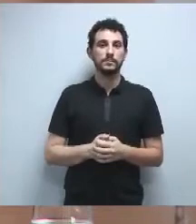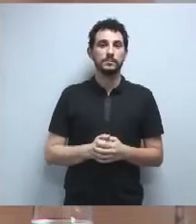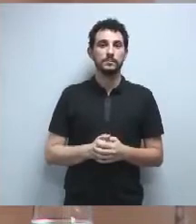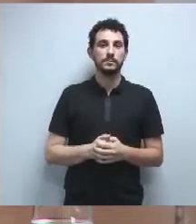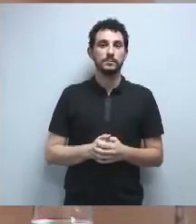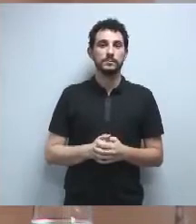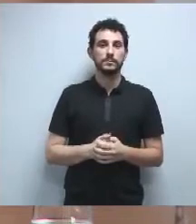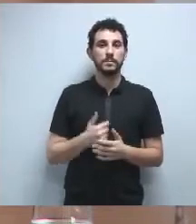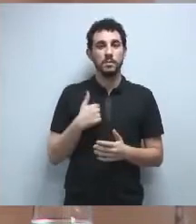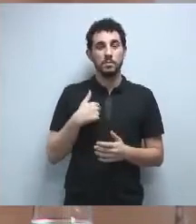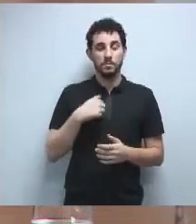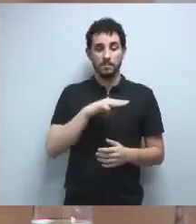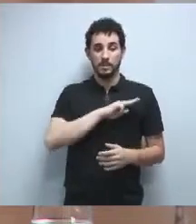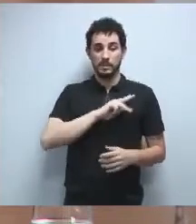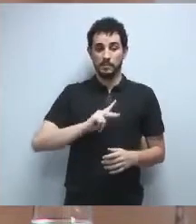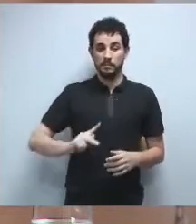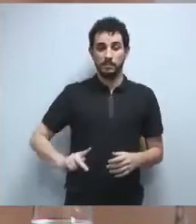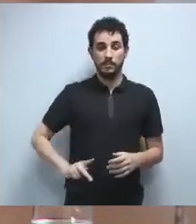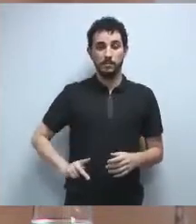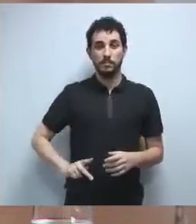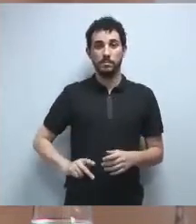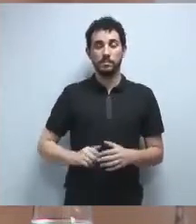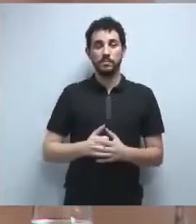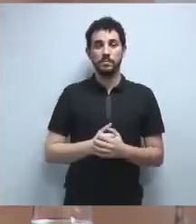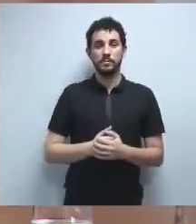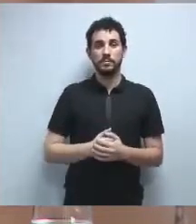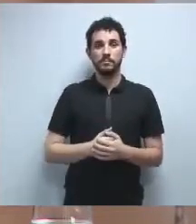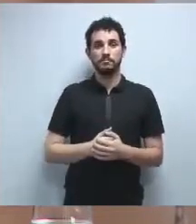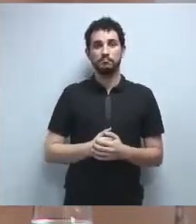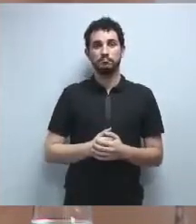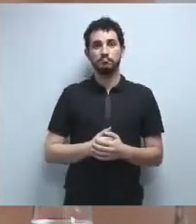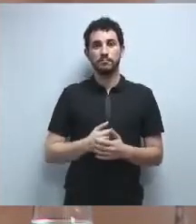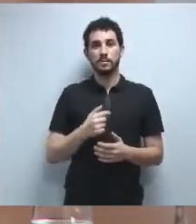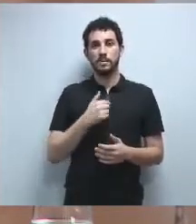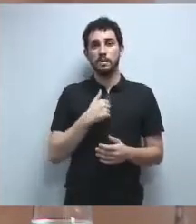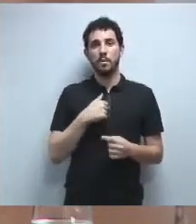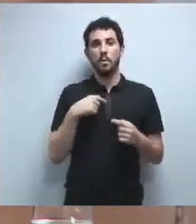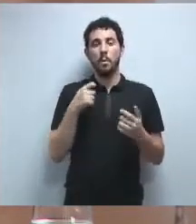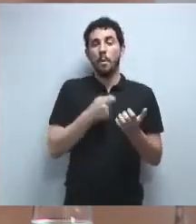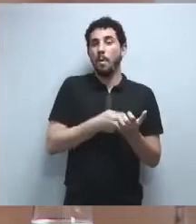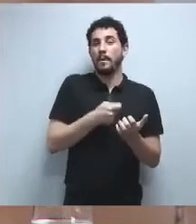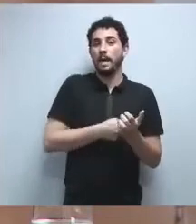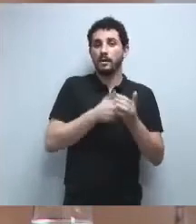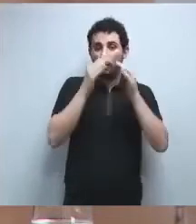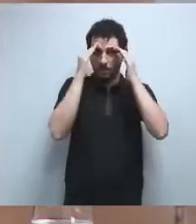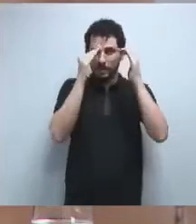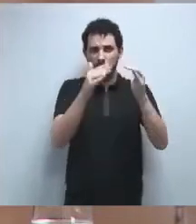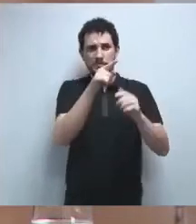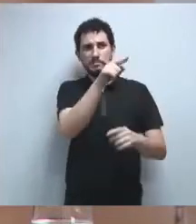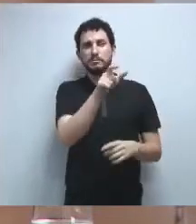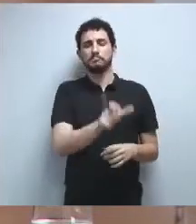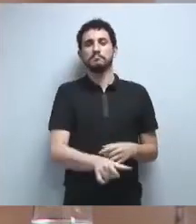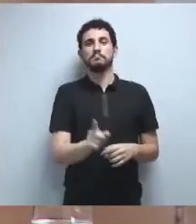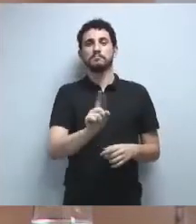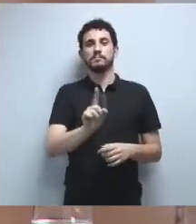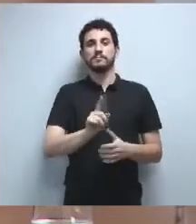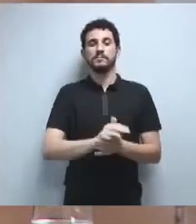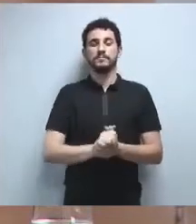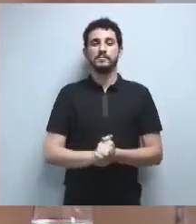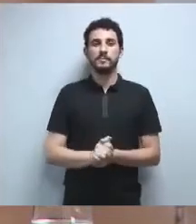eu como ministério público num sou obrigado a puxar o a obedecer ou não